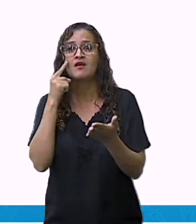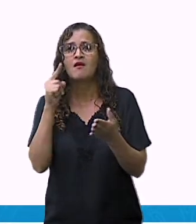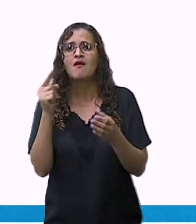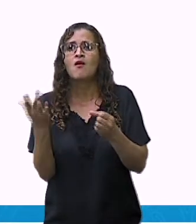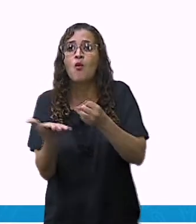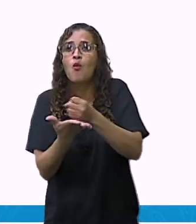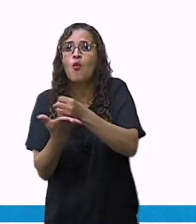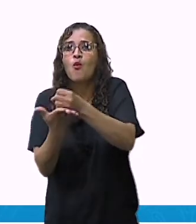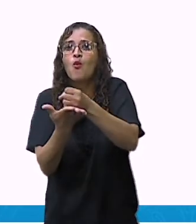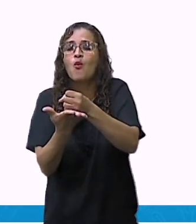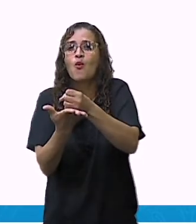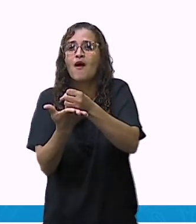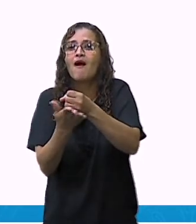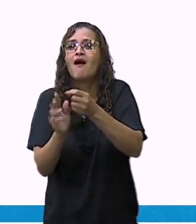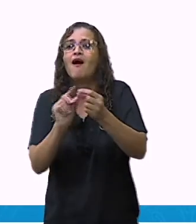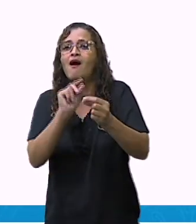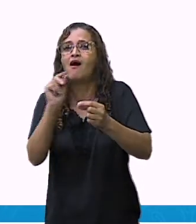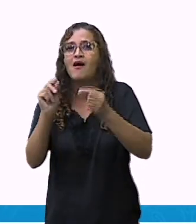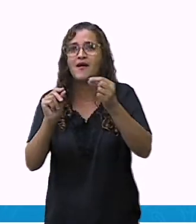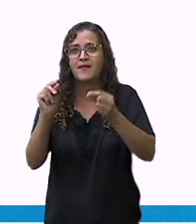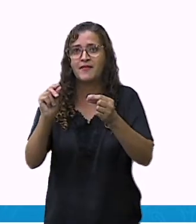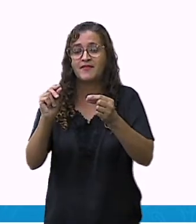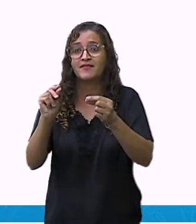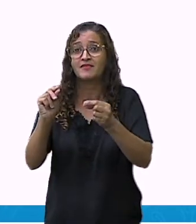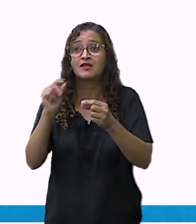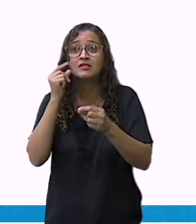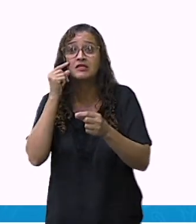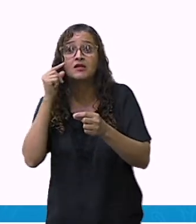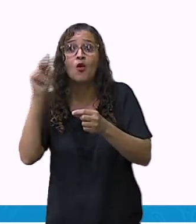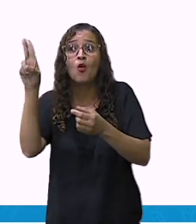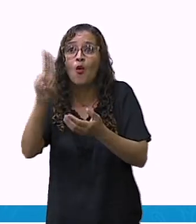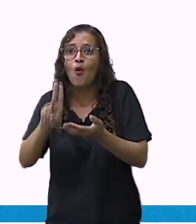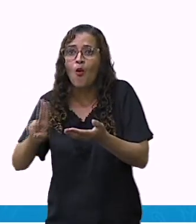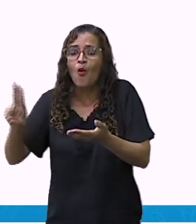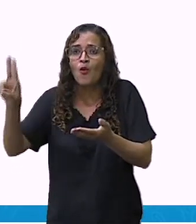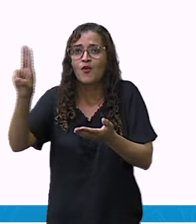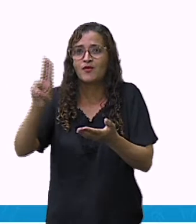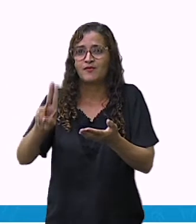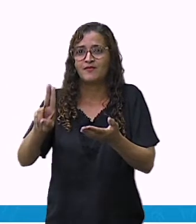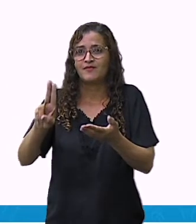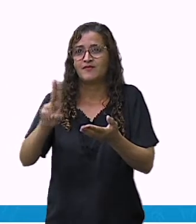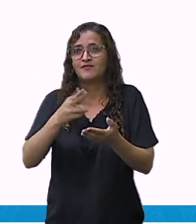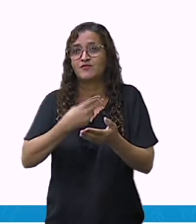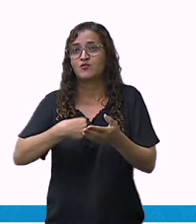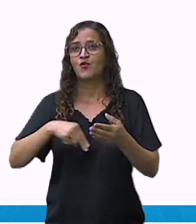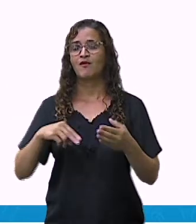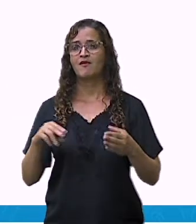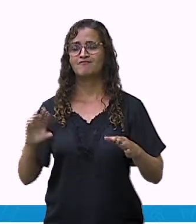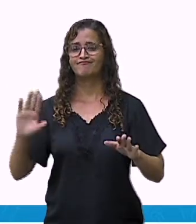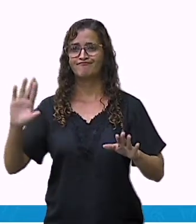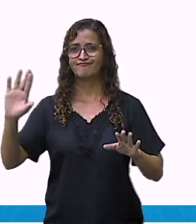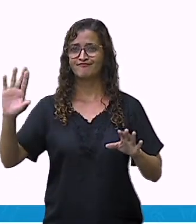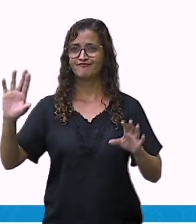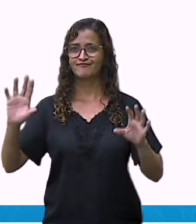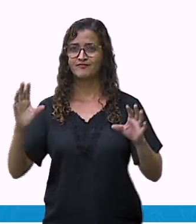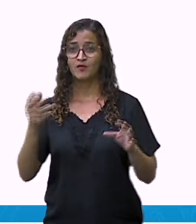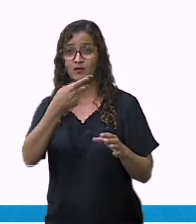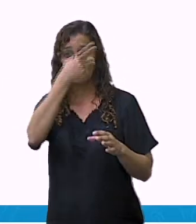a pantomima, porque ele utiliza muito gestos